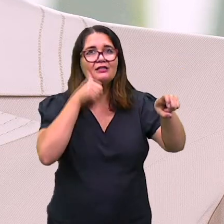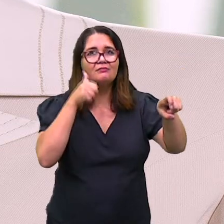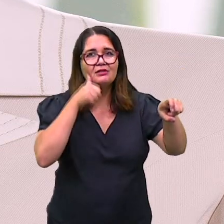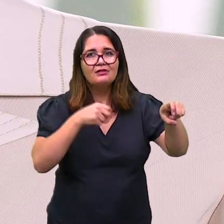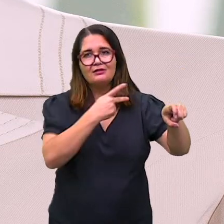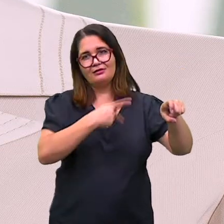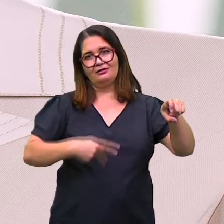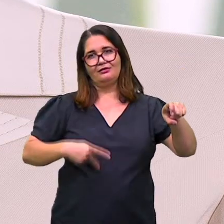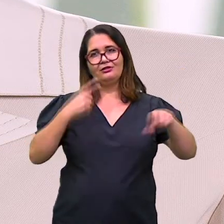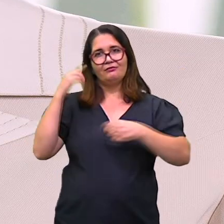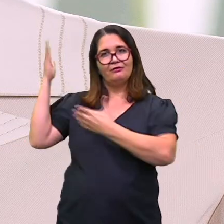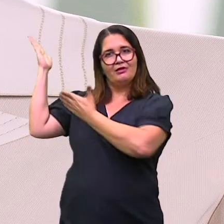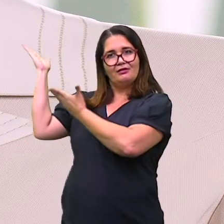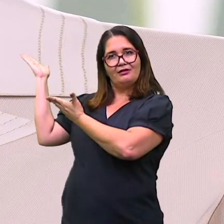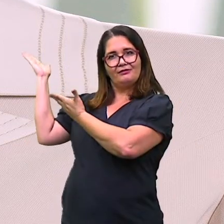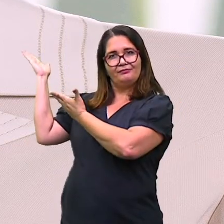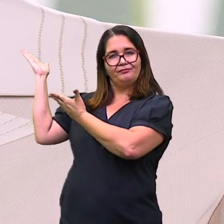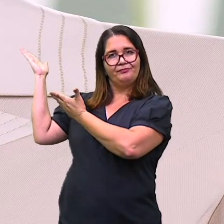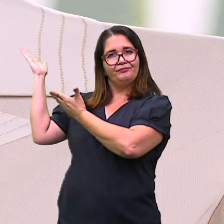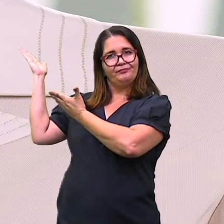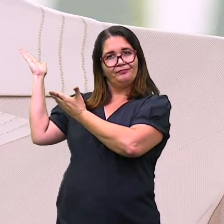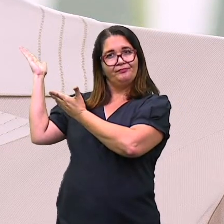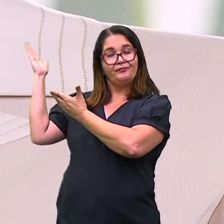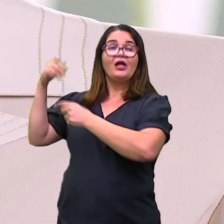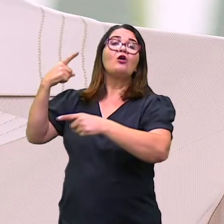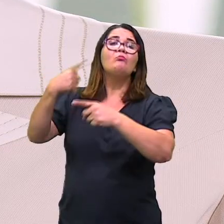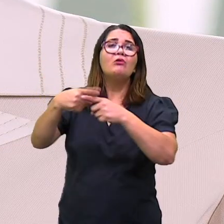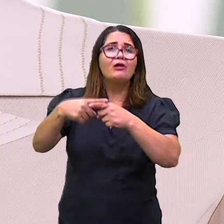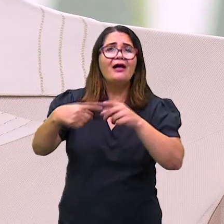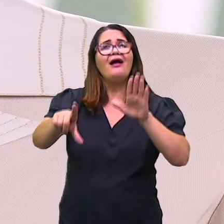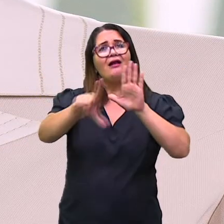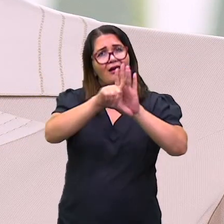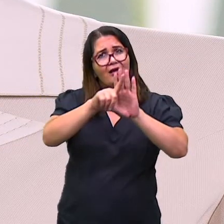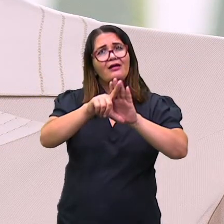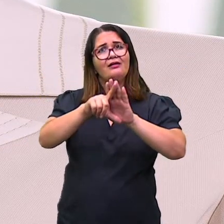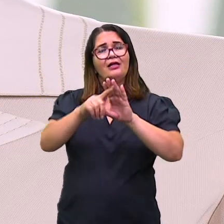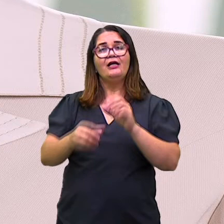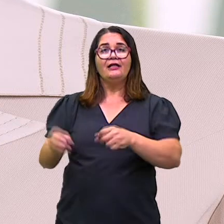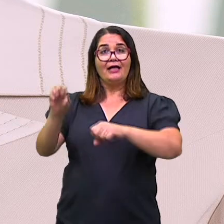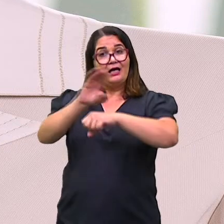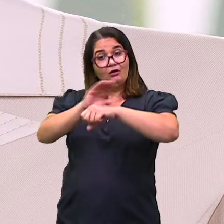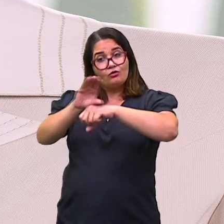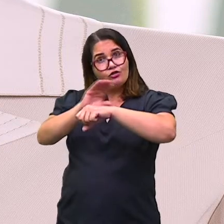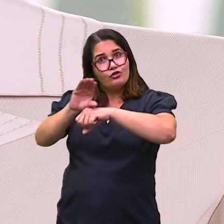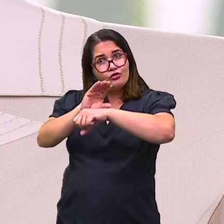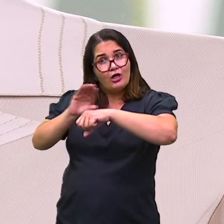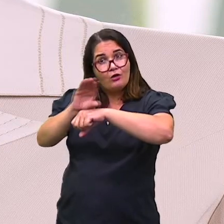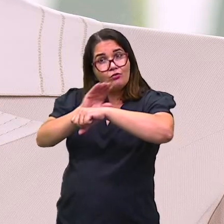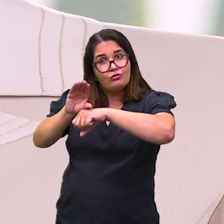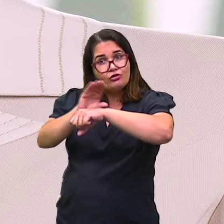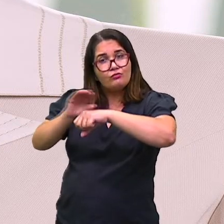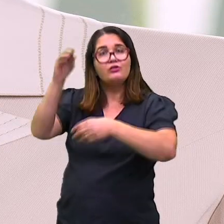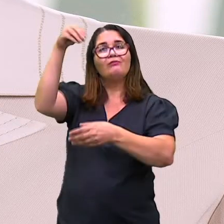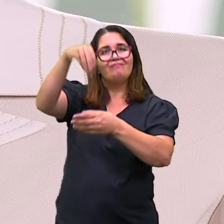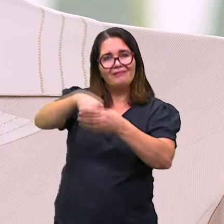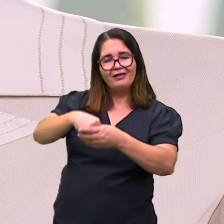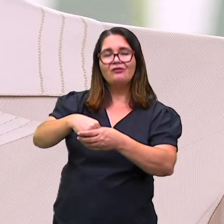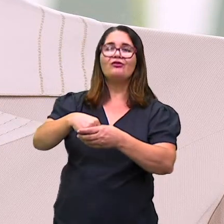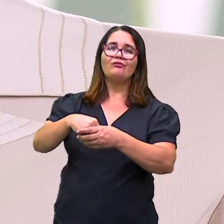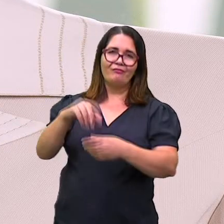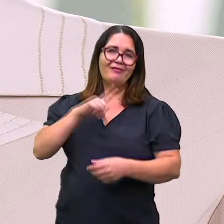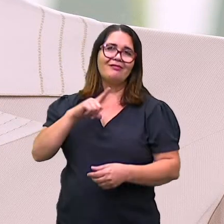feitas pelos políticos. Essa é a ex-presidenta Dilma Rousseff.